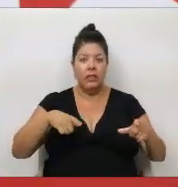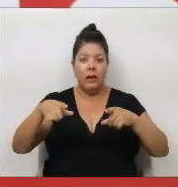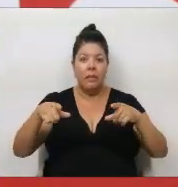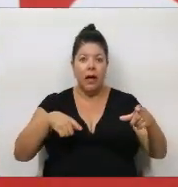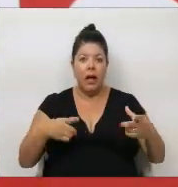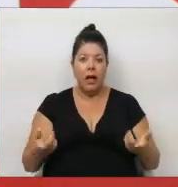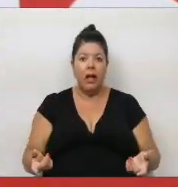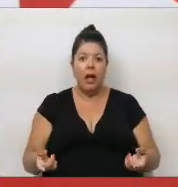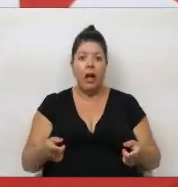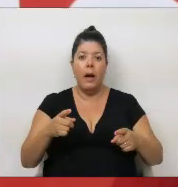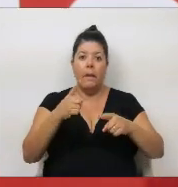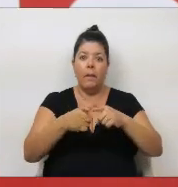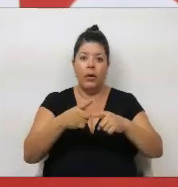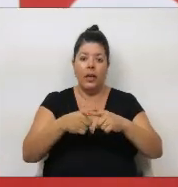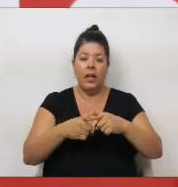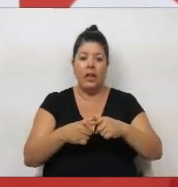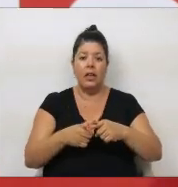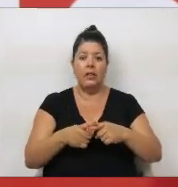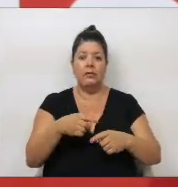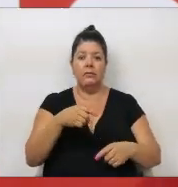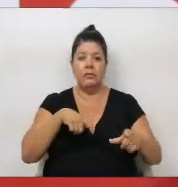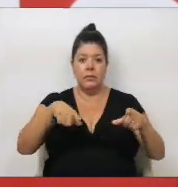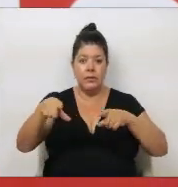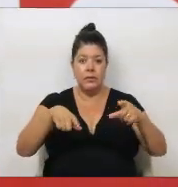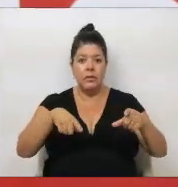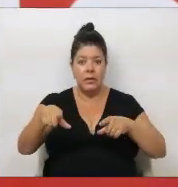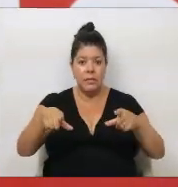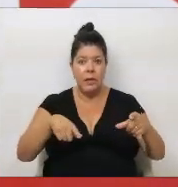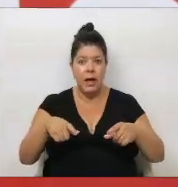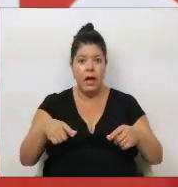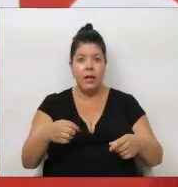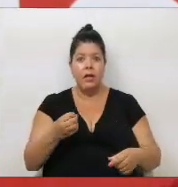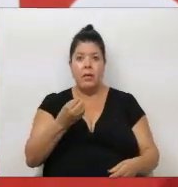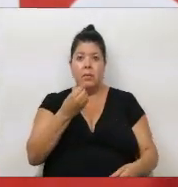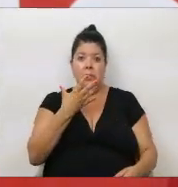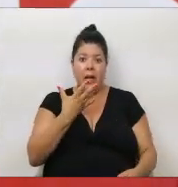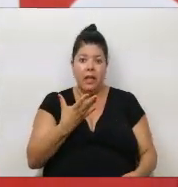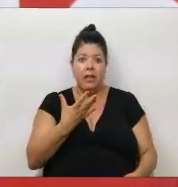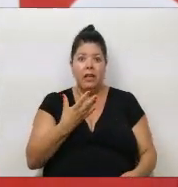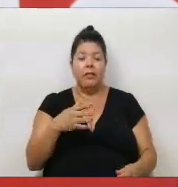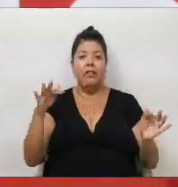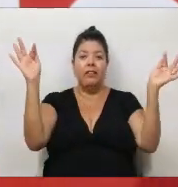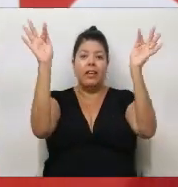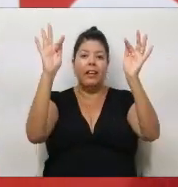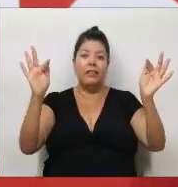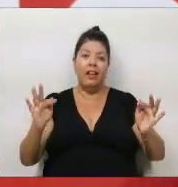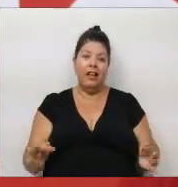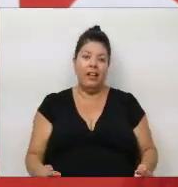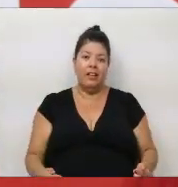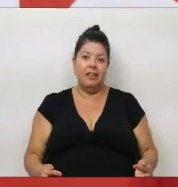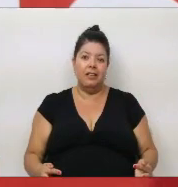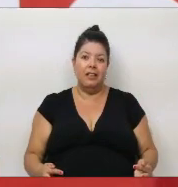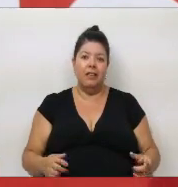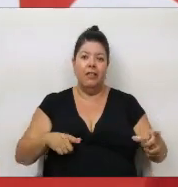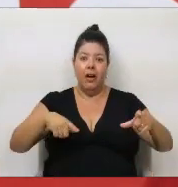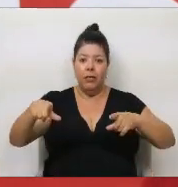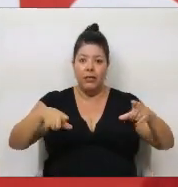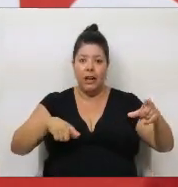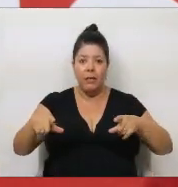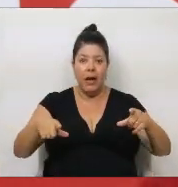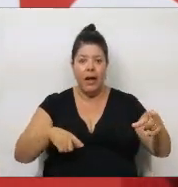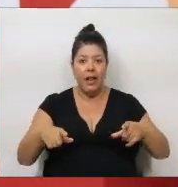forem bem atendidos, eles vão prestar um ótimo serviço para a comunidade. E essa é a nossa obrigação, devolver o